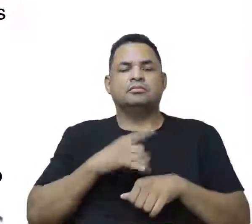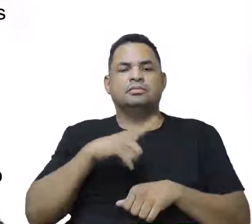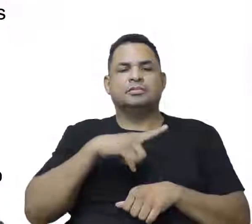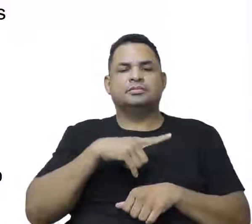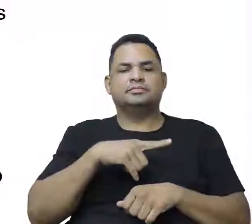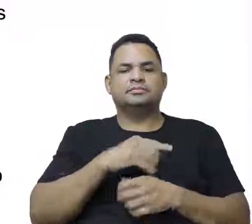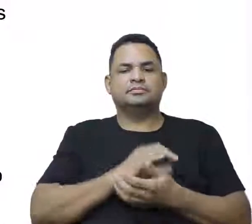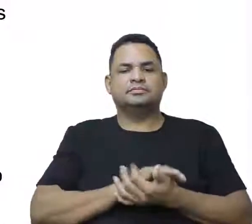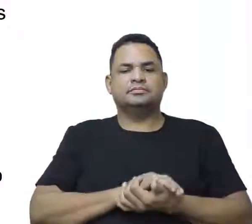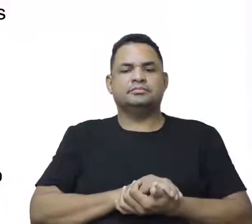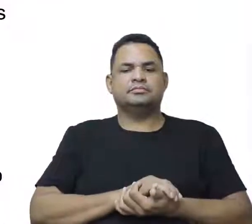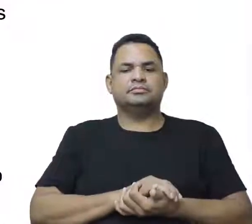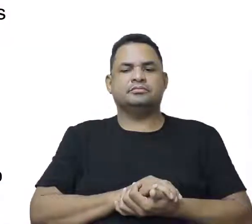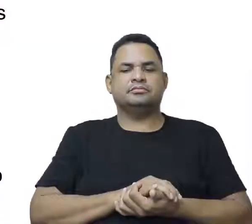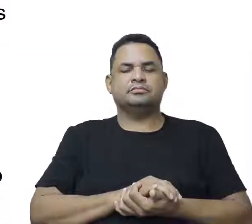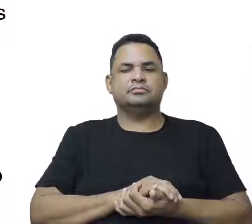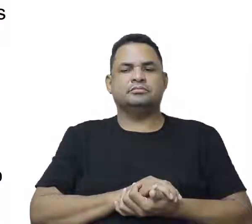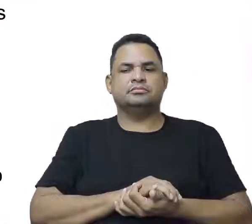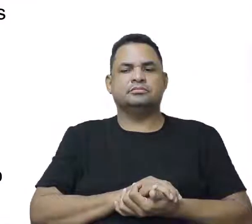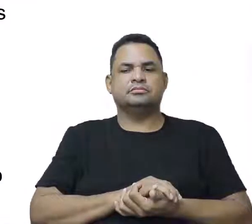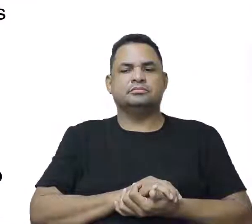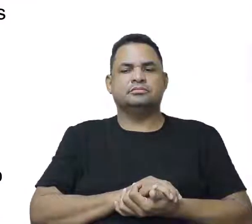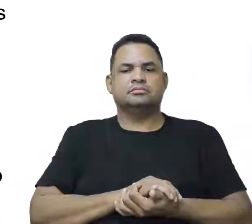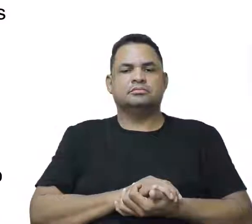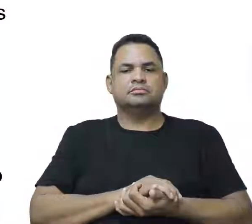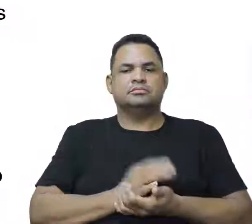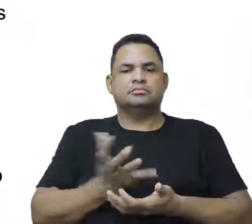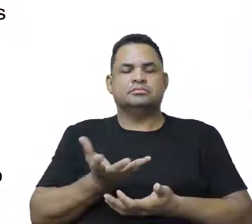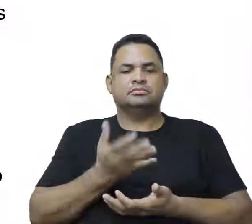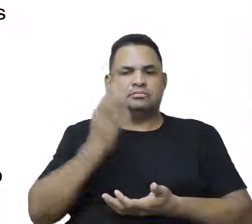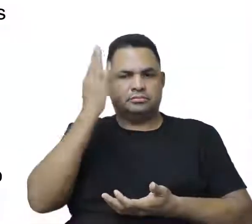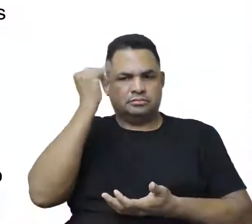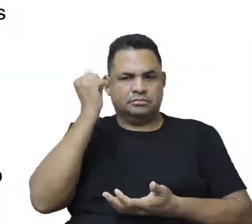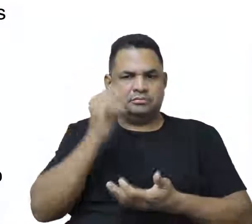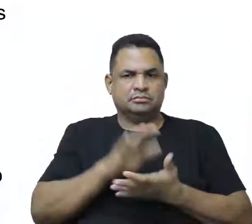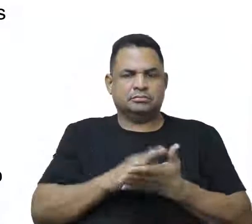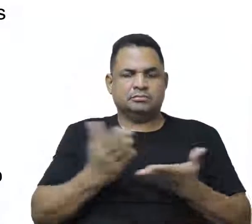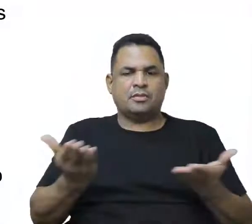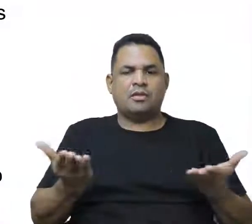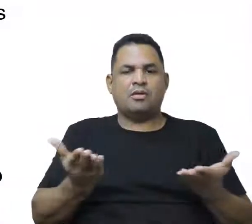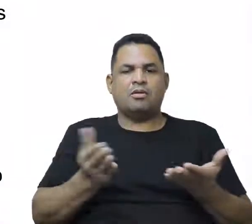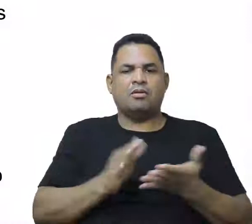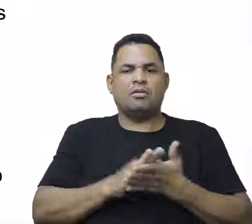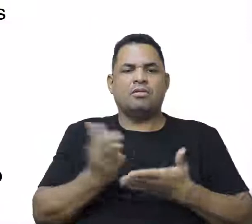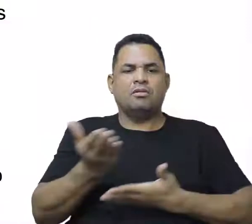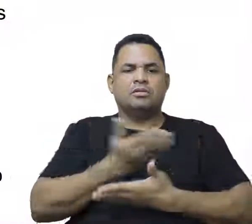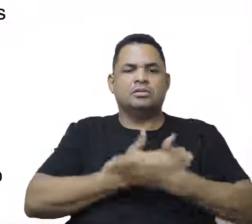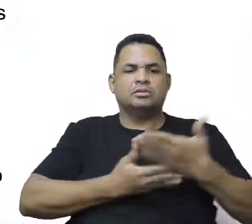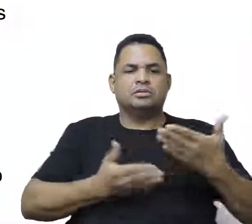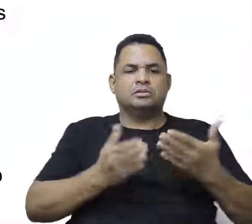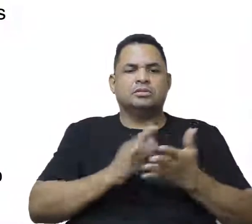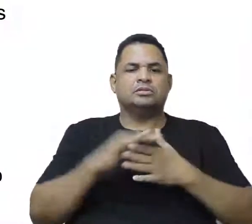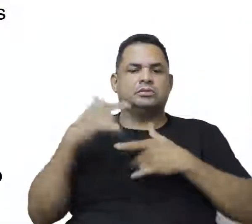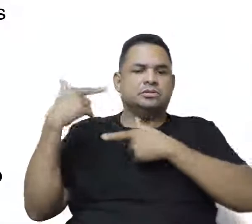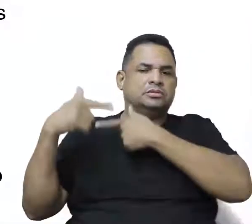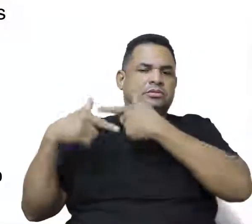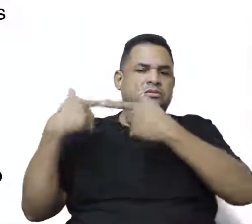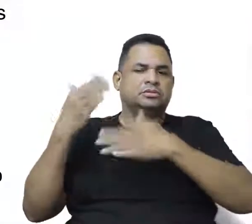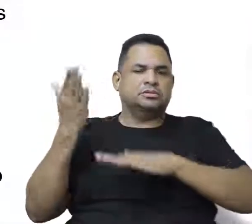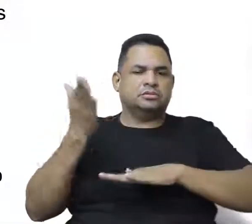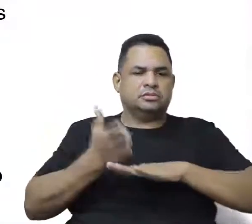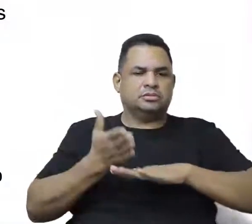Ele diz o que o comando quer. O comando quer saber a relação entre os elementos